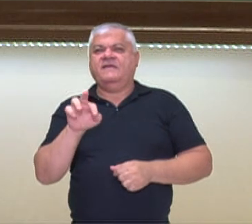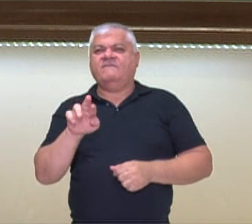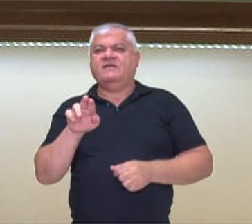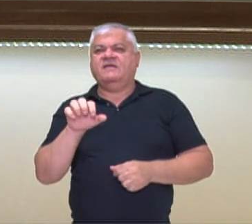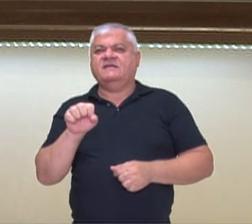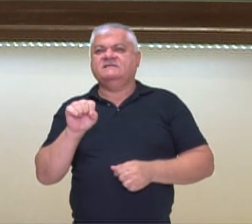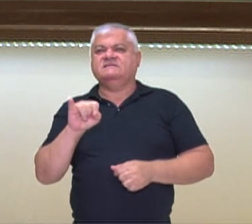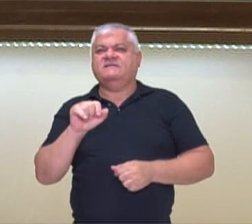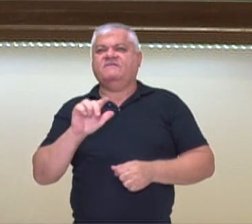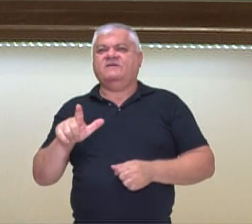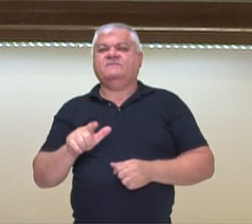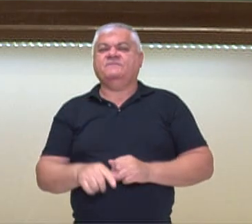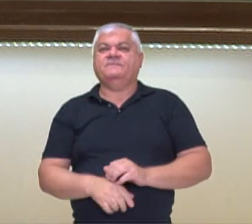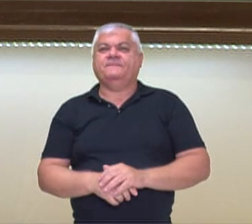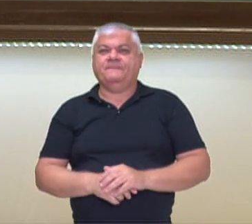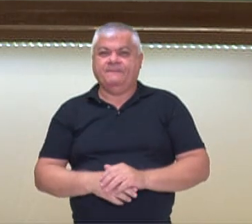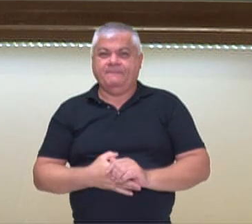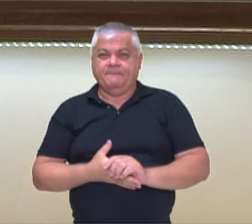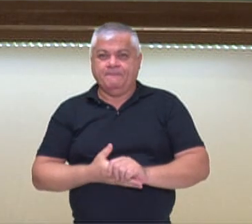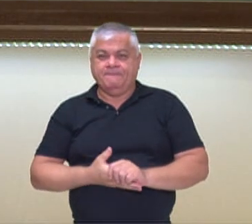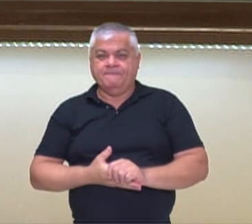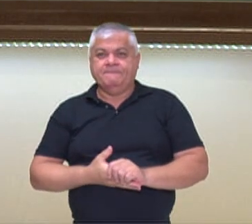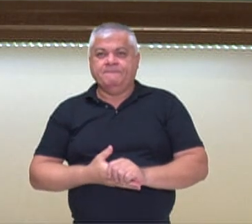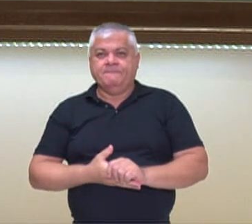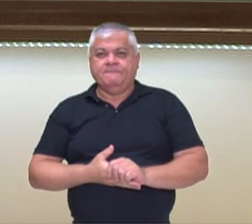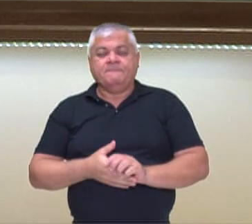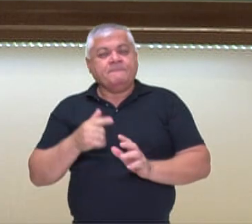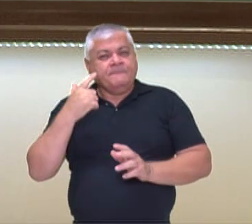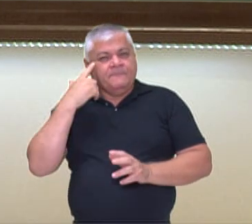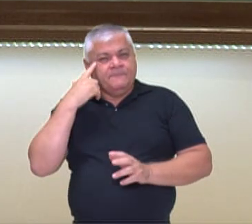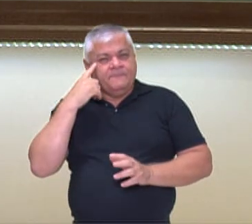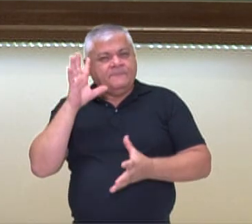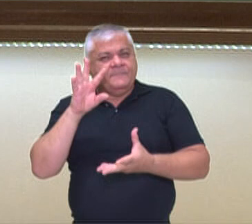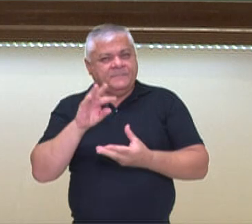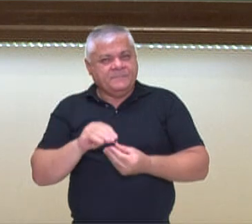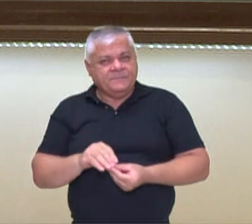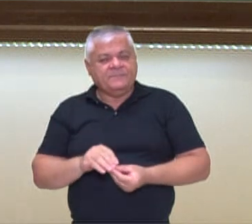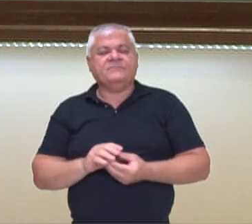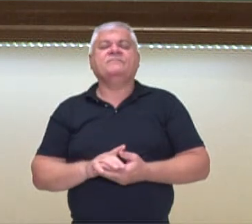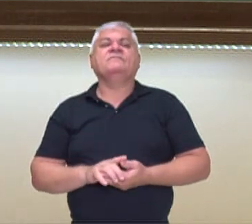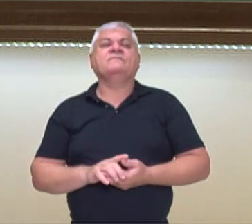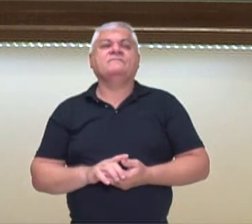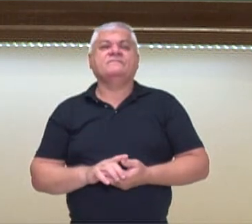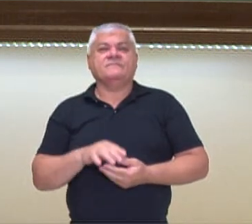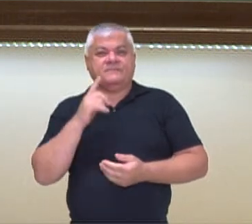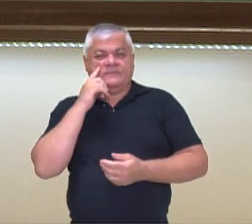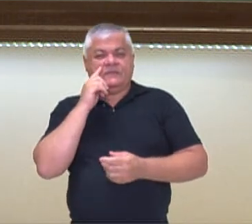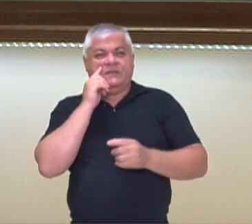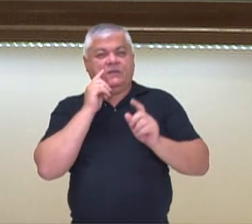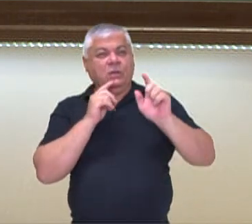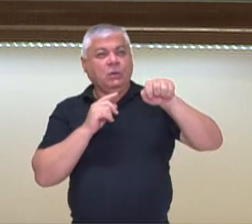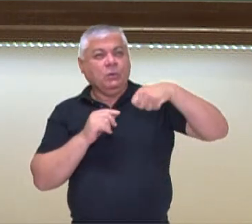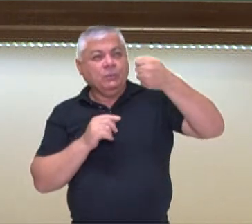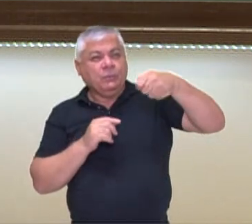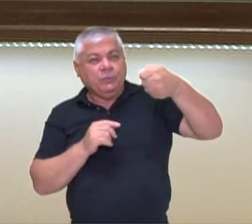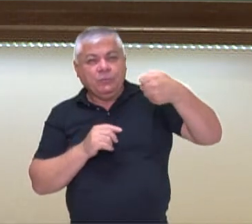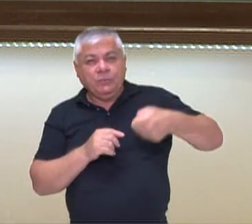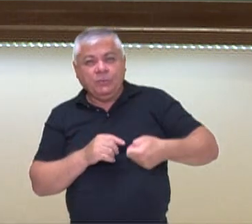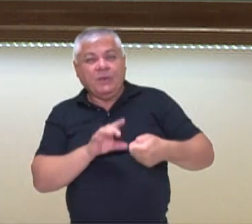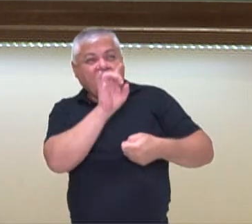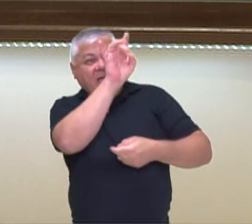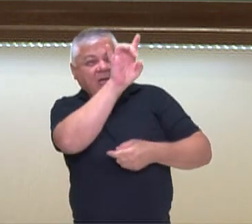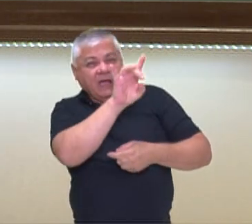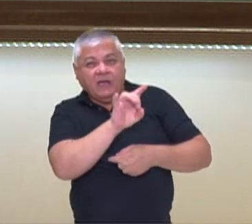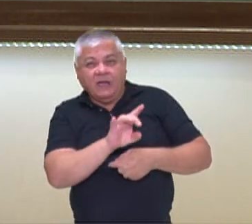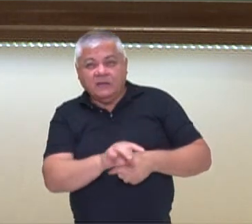algumas indicações. Entenda assim, fazendo uma analogia bem grosseira. Quando nós temos os símbolos, nós temos o